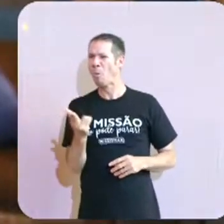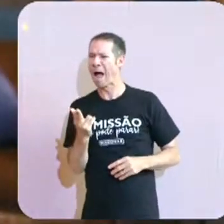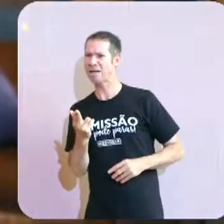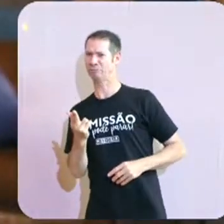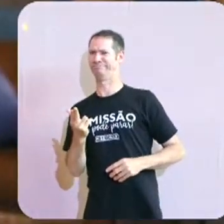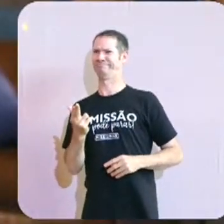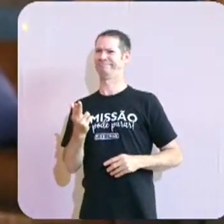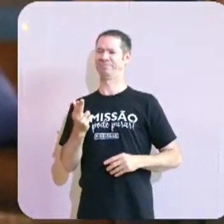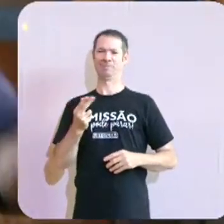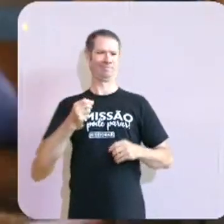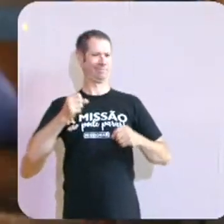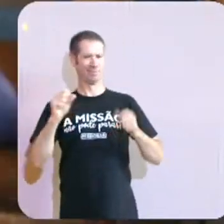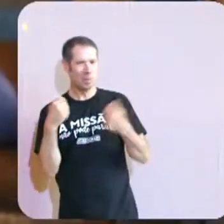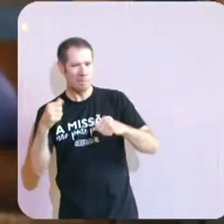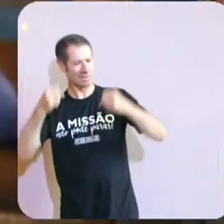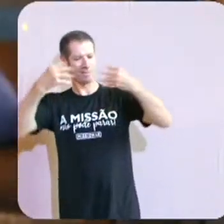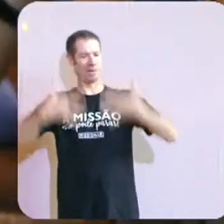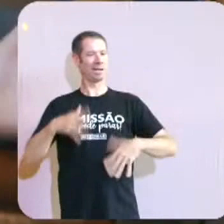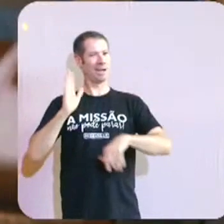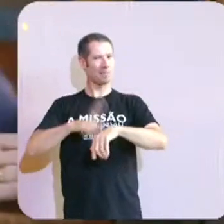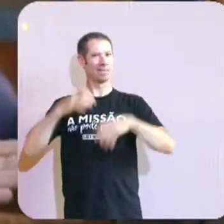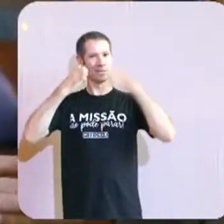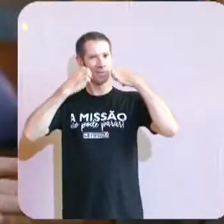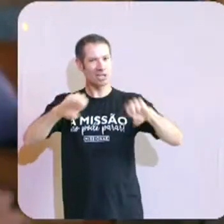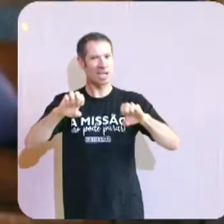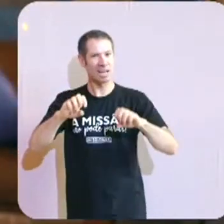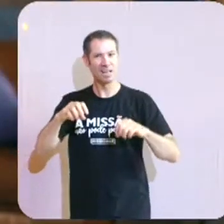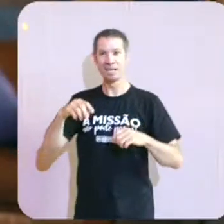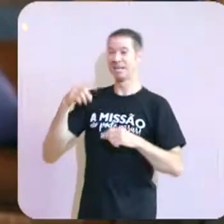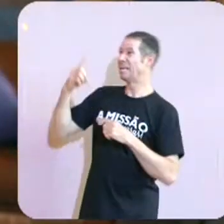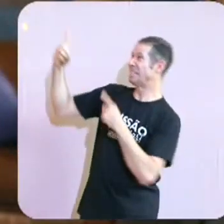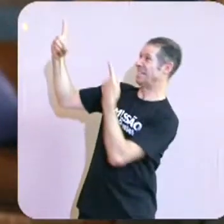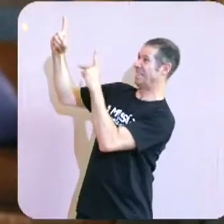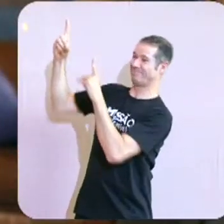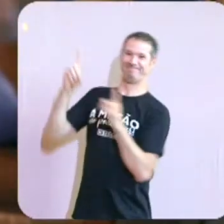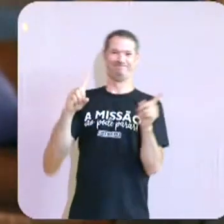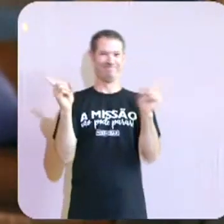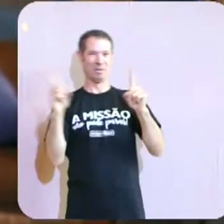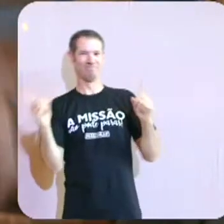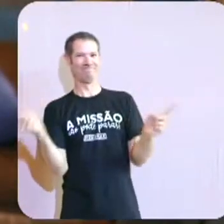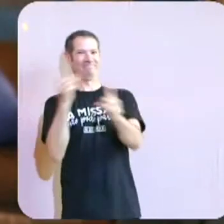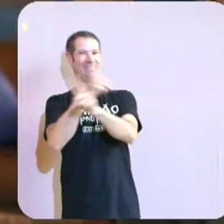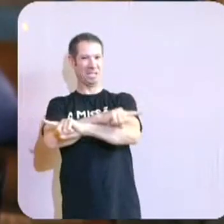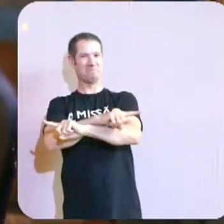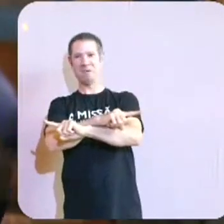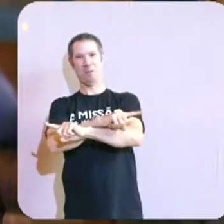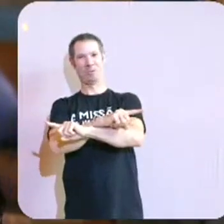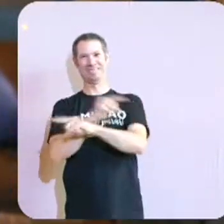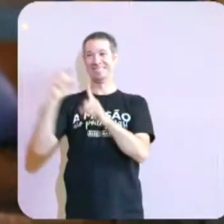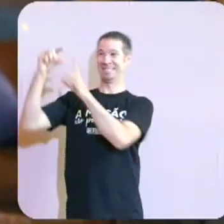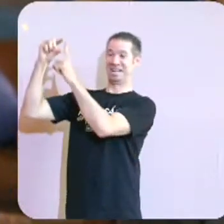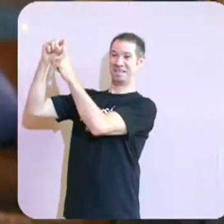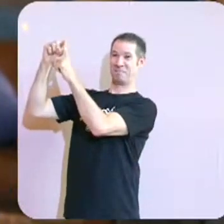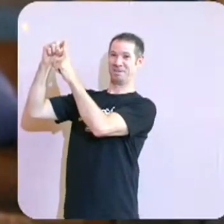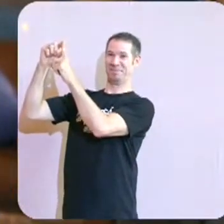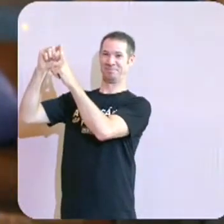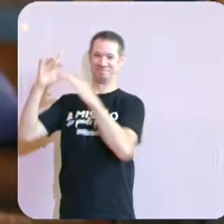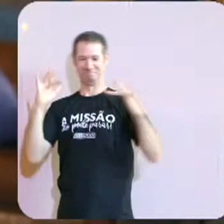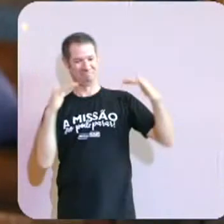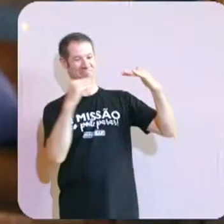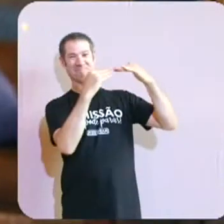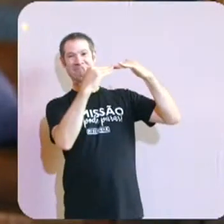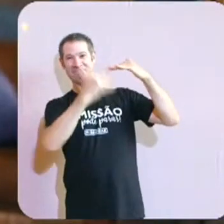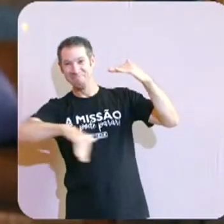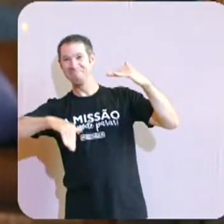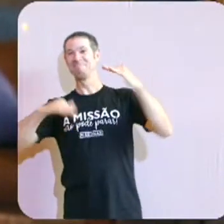gastar muito mais palavras para dizer que esse evangelho não é de Deus, certo? Ele é antibíblico, ele é irreal, não condiz com as palavras